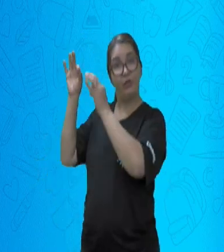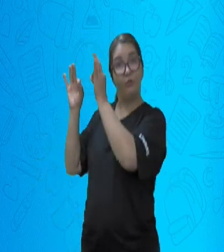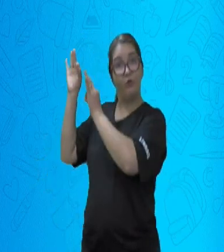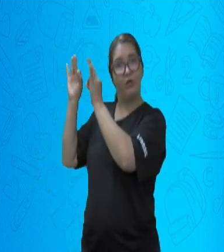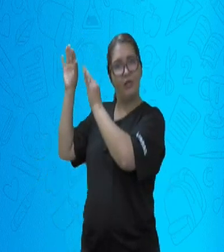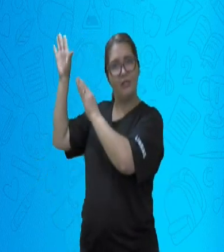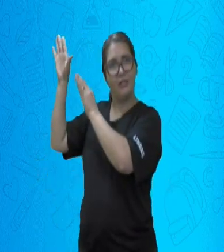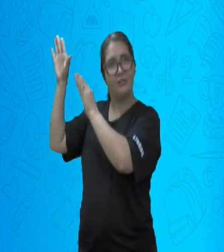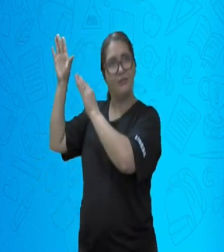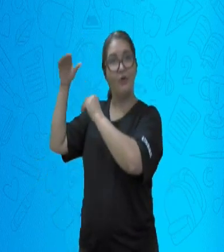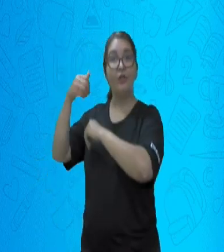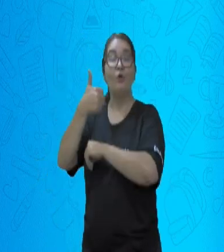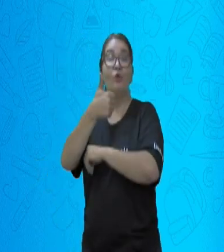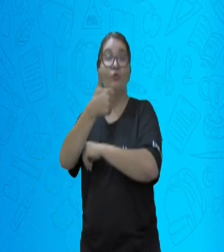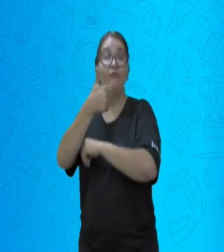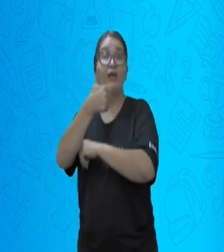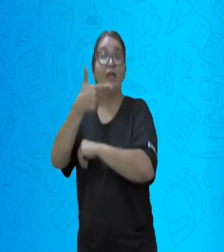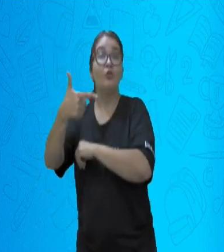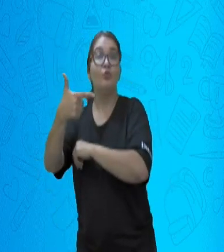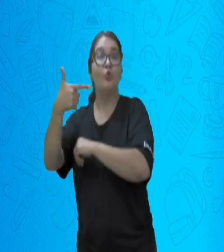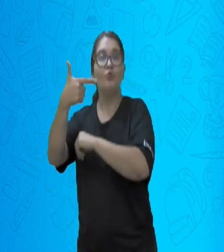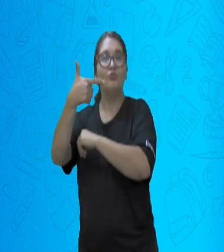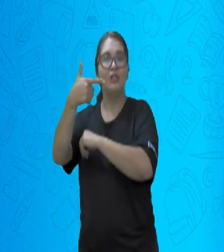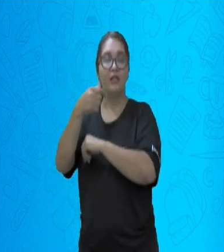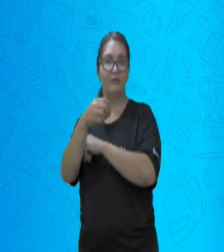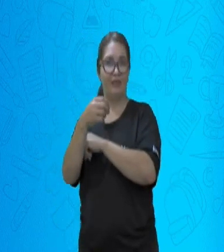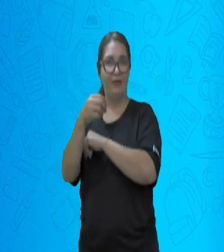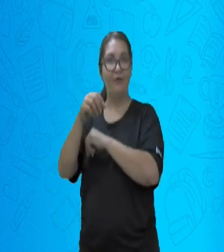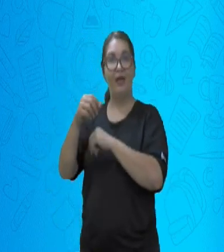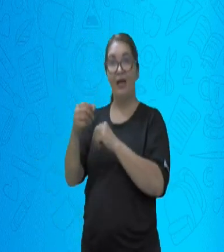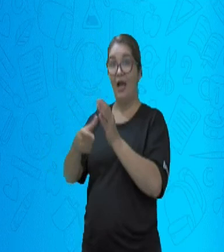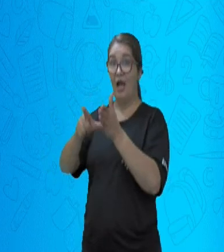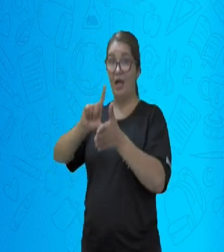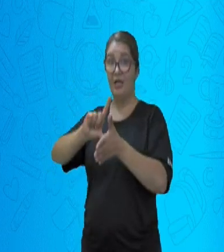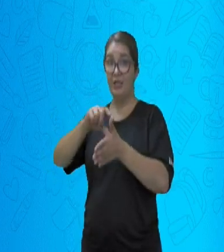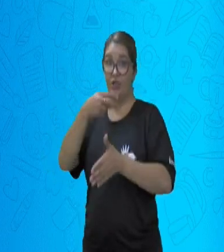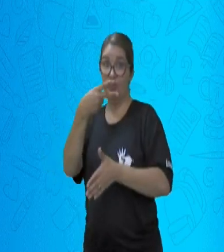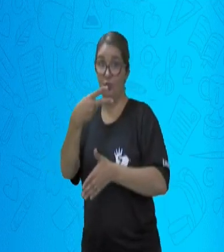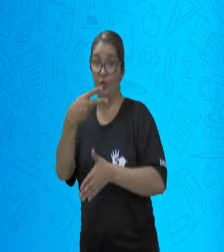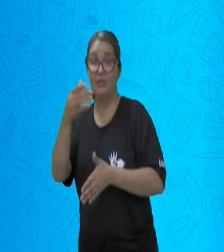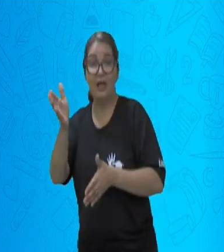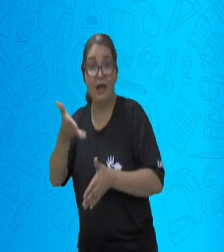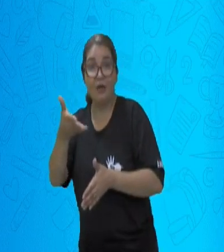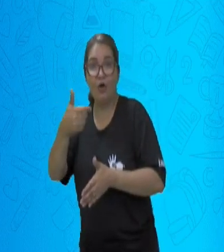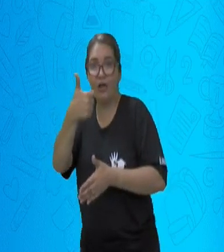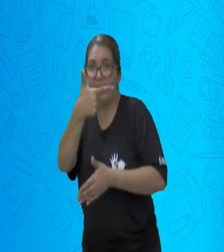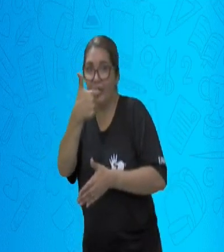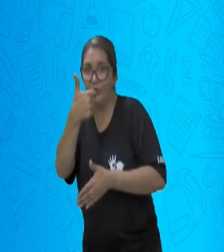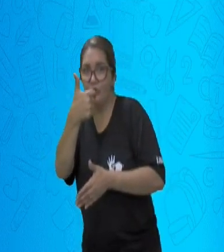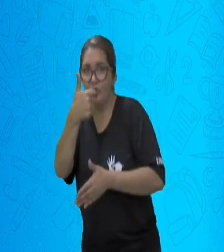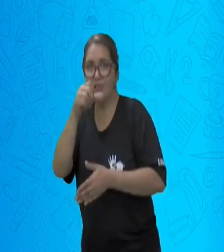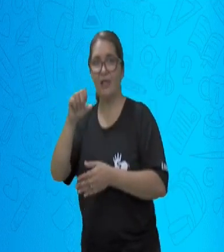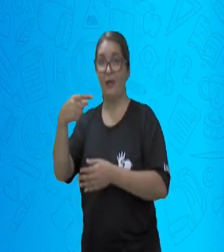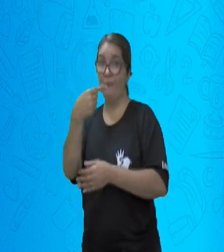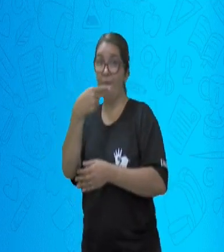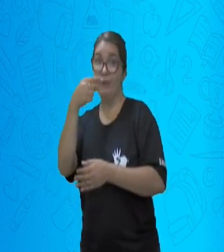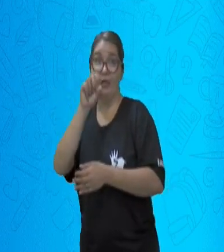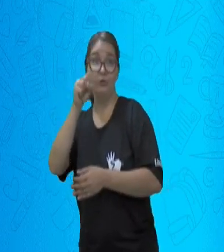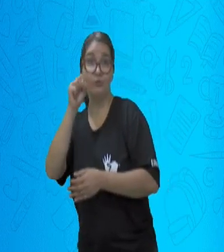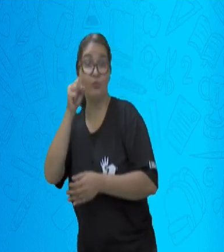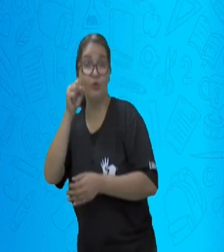número 12. 12 menos 8, agora sim é possível. 4. 12 menos 8 igual a